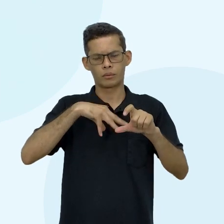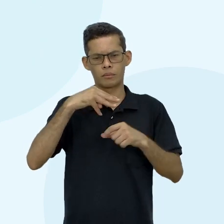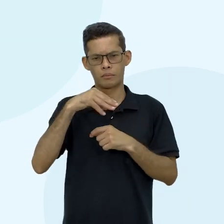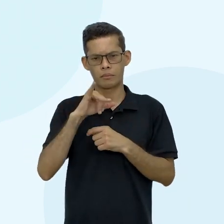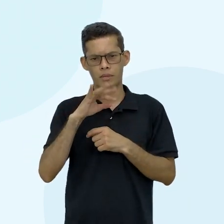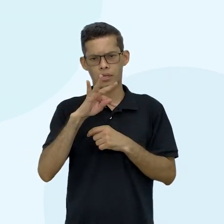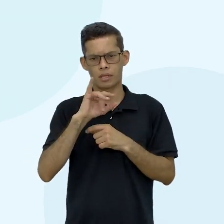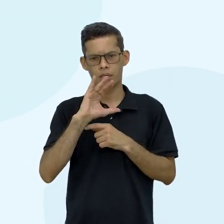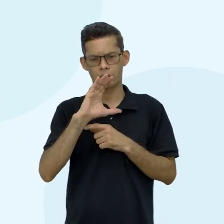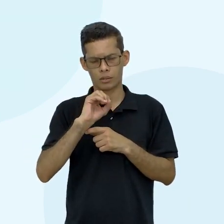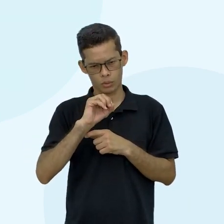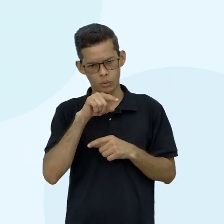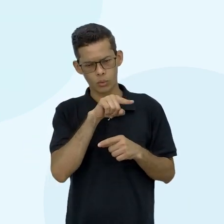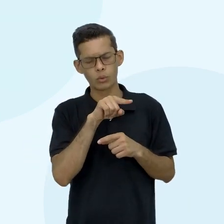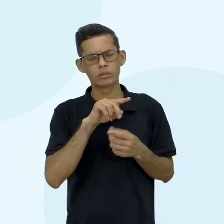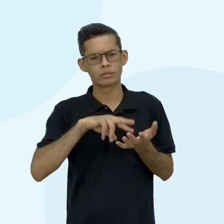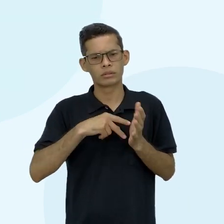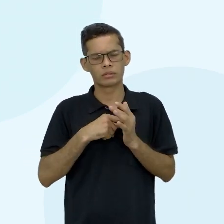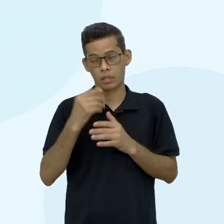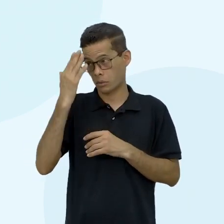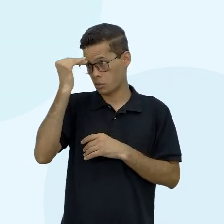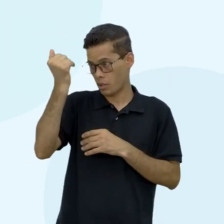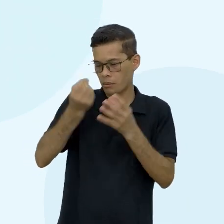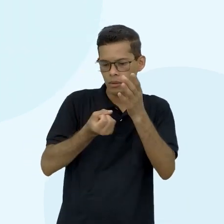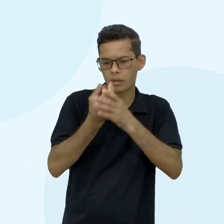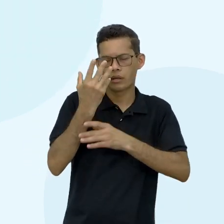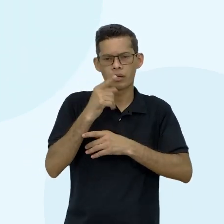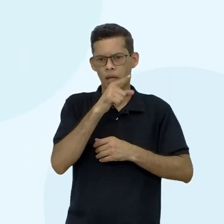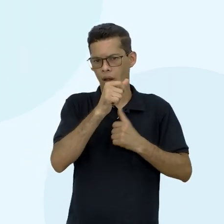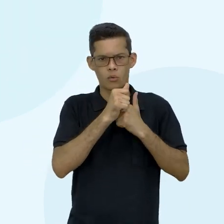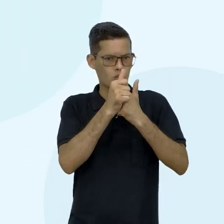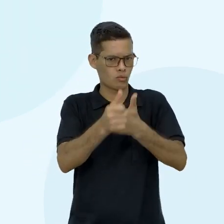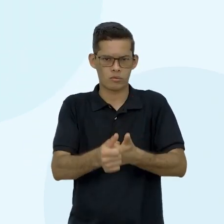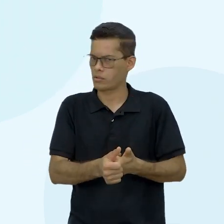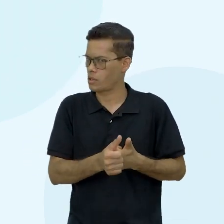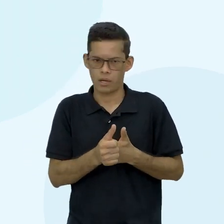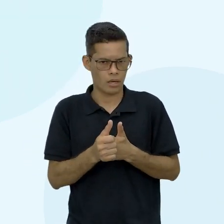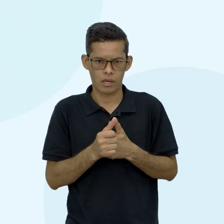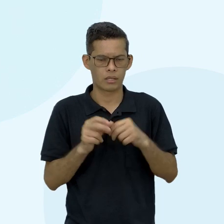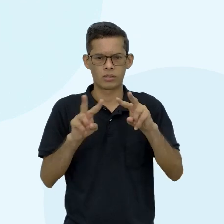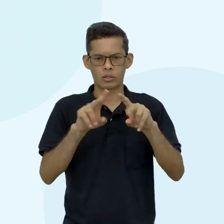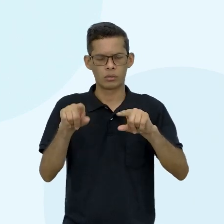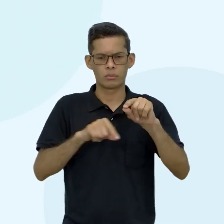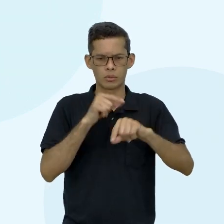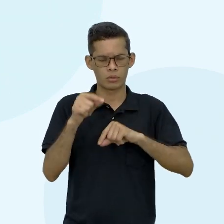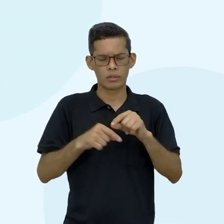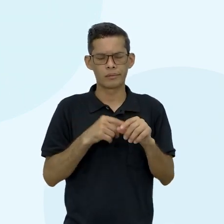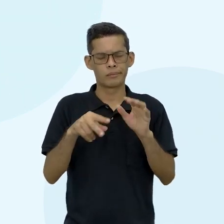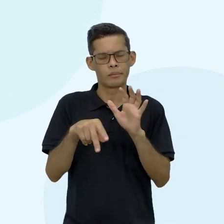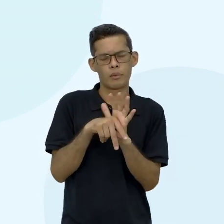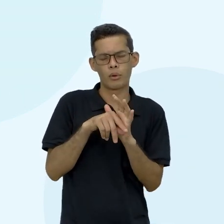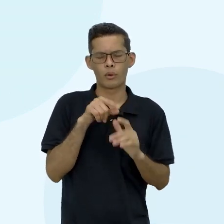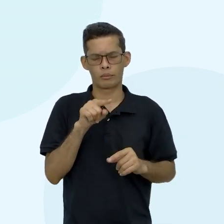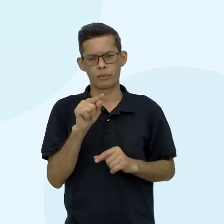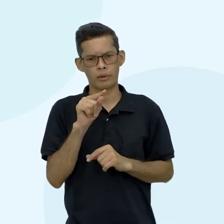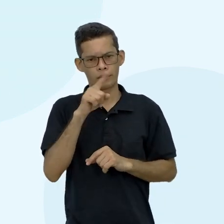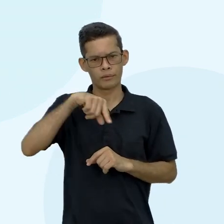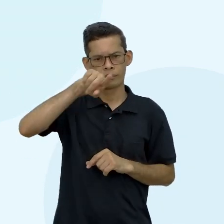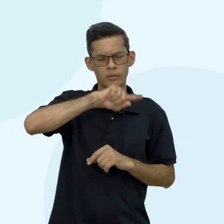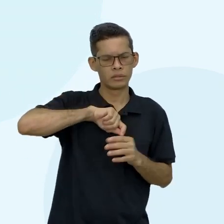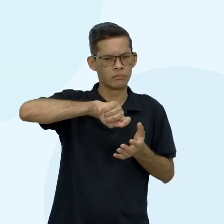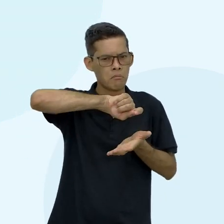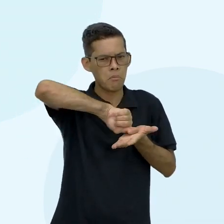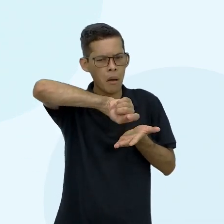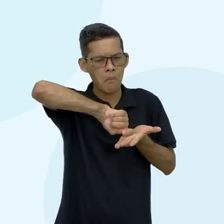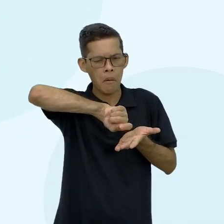a construção do saber, ela não segue o ditame clássico de você